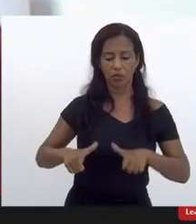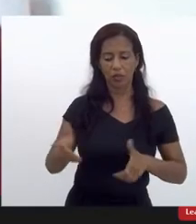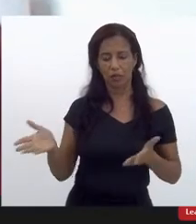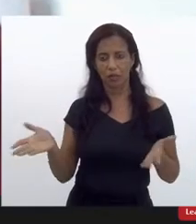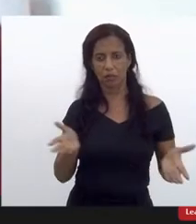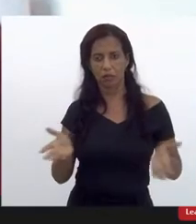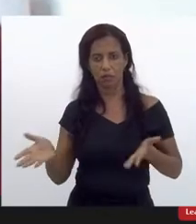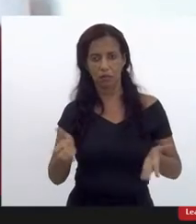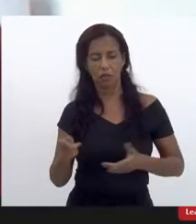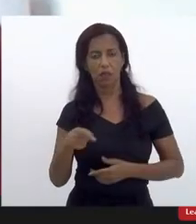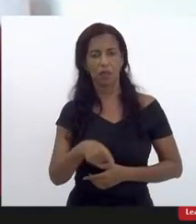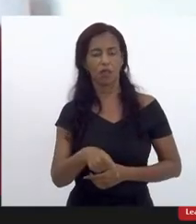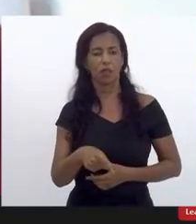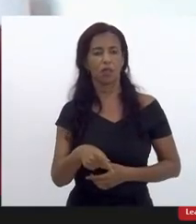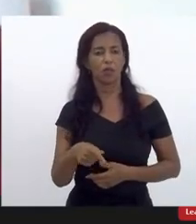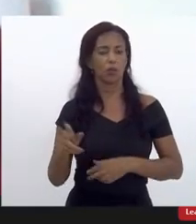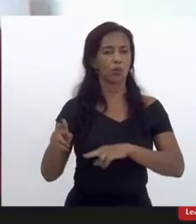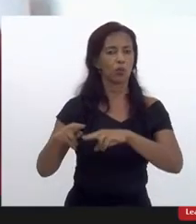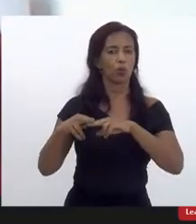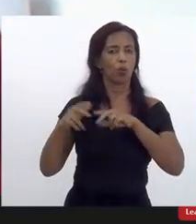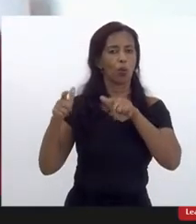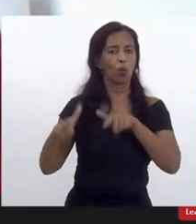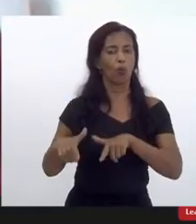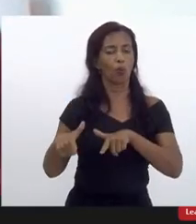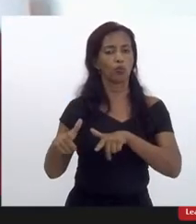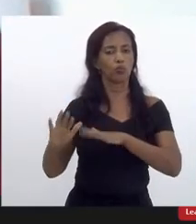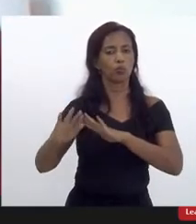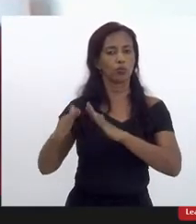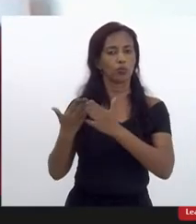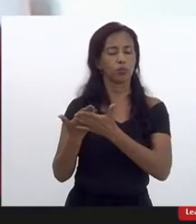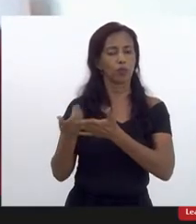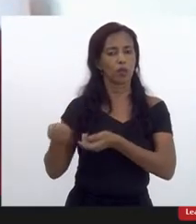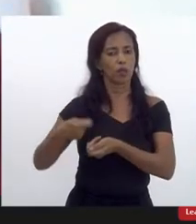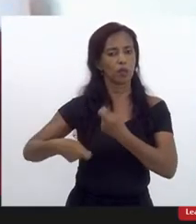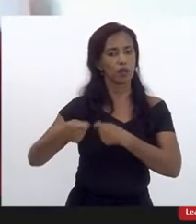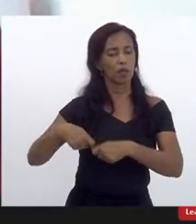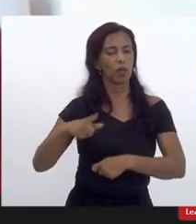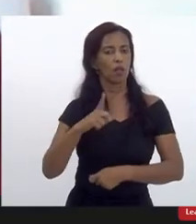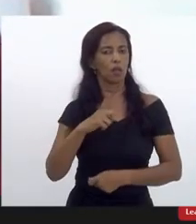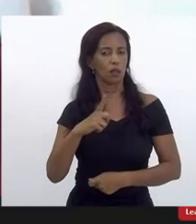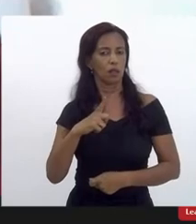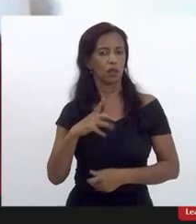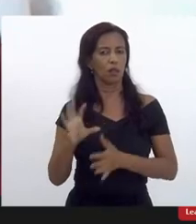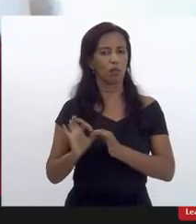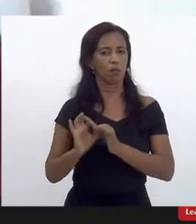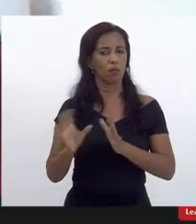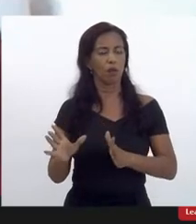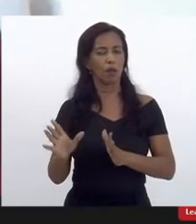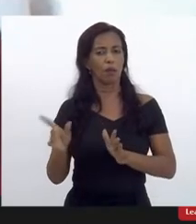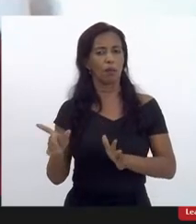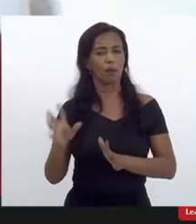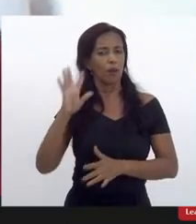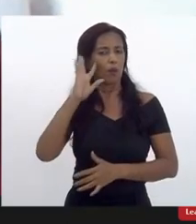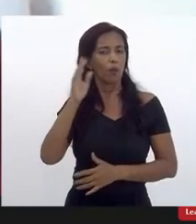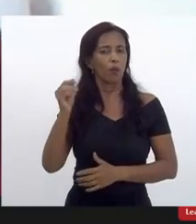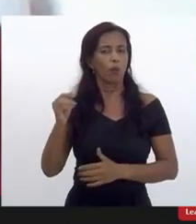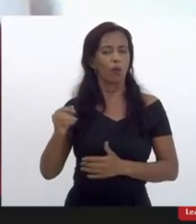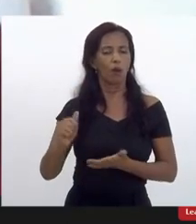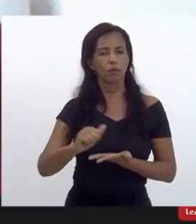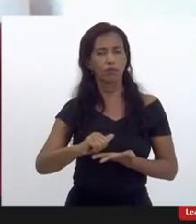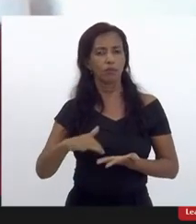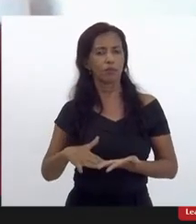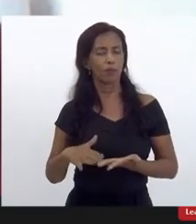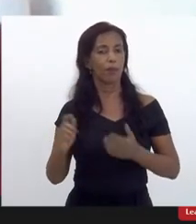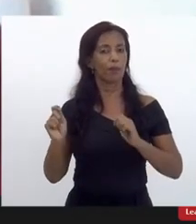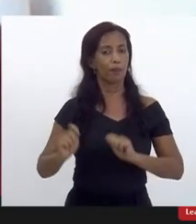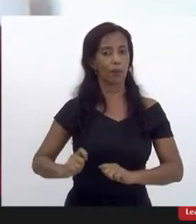flexibilidade, né, que são os casos em que as unidades administrativas têm autonomia para realizar determinadas atividades, a